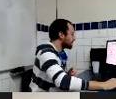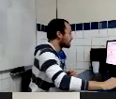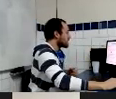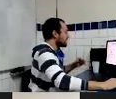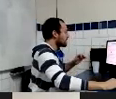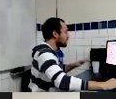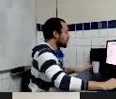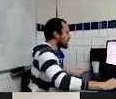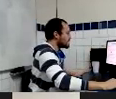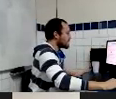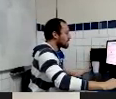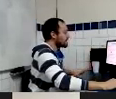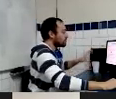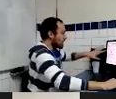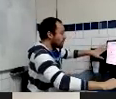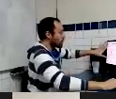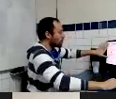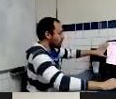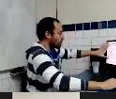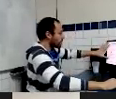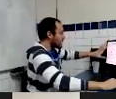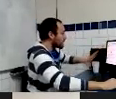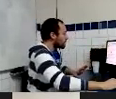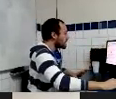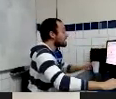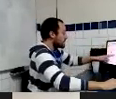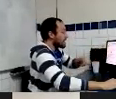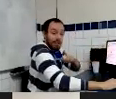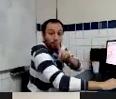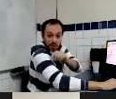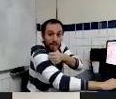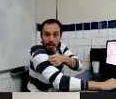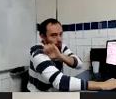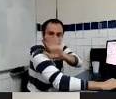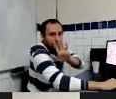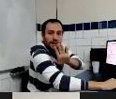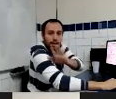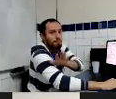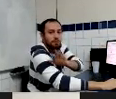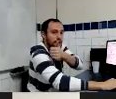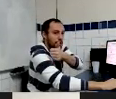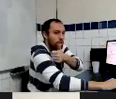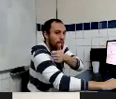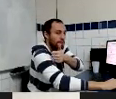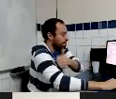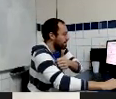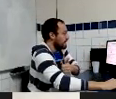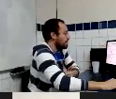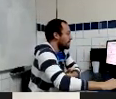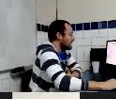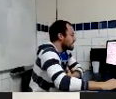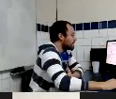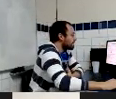Beleza? Então, eu vou finalizar aqui e aí eu vou voltar aqui. Sim, entra no mesmo ID. Mesmo ID. Mesmo ID. Tudo bem?